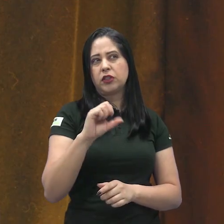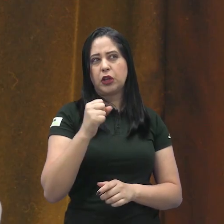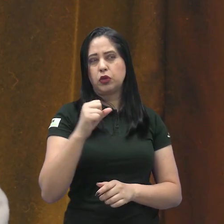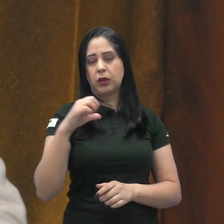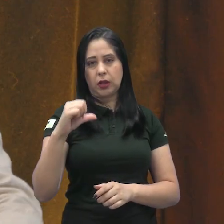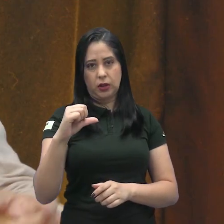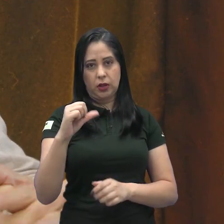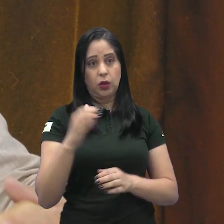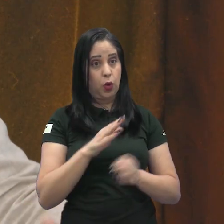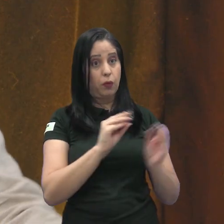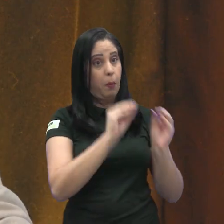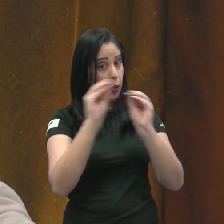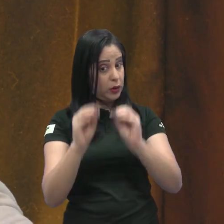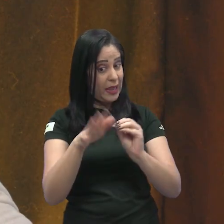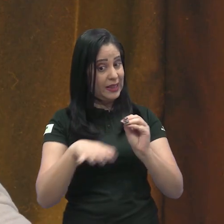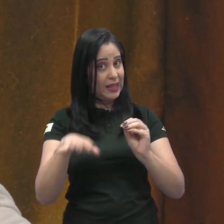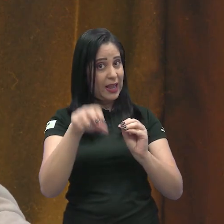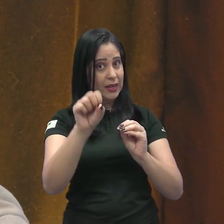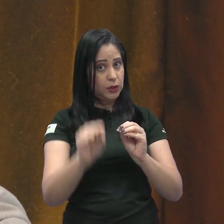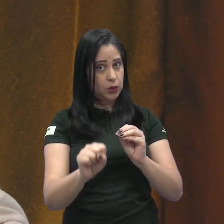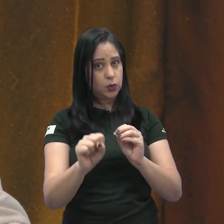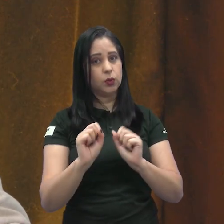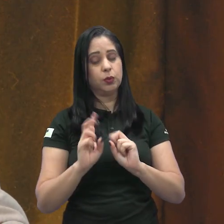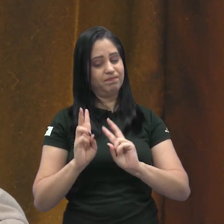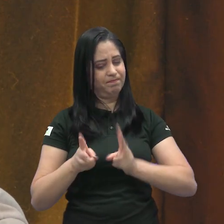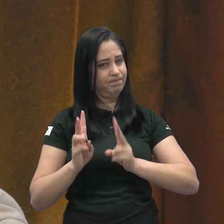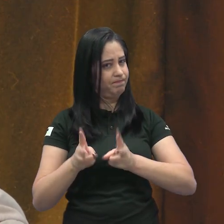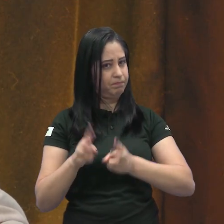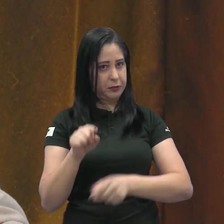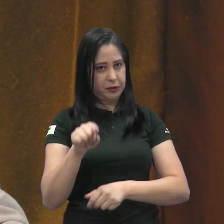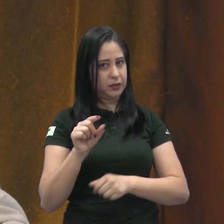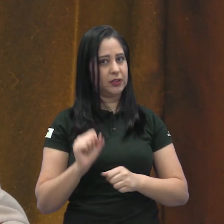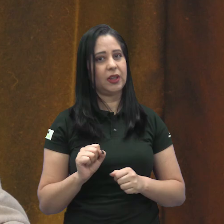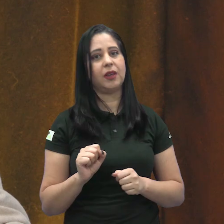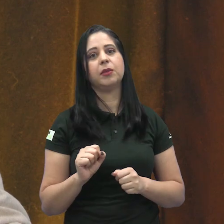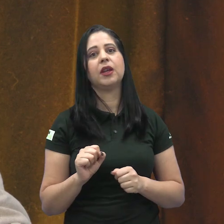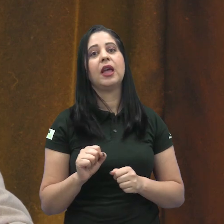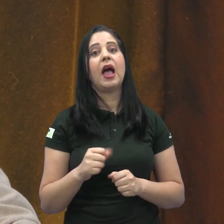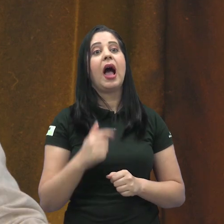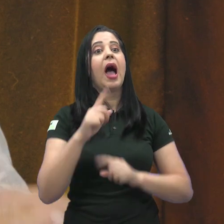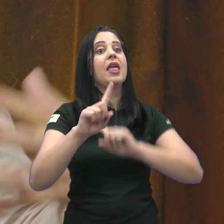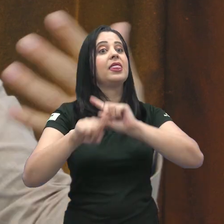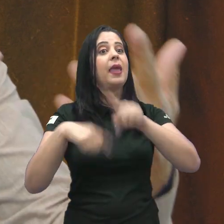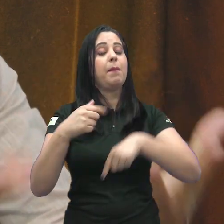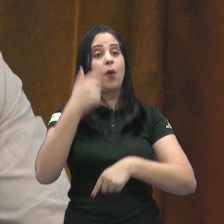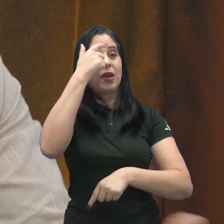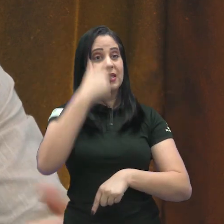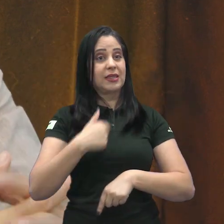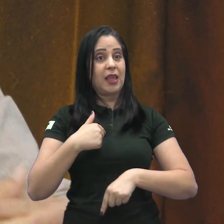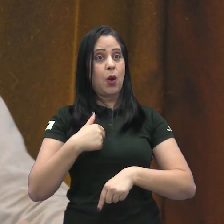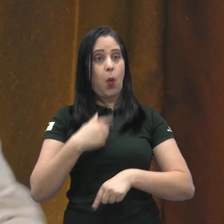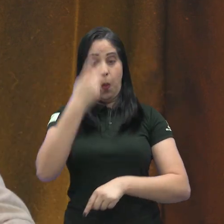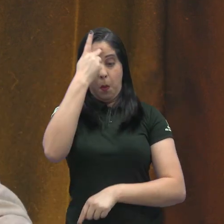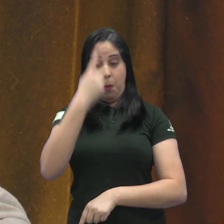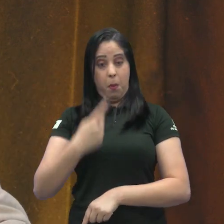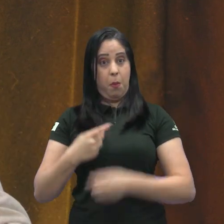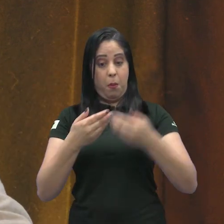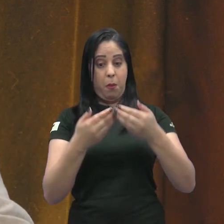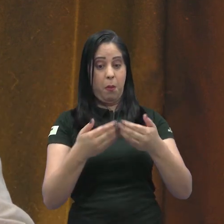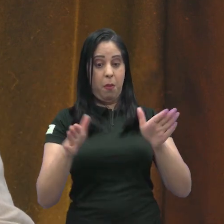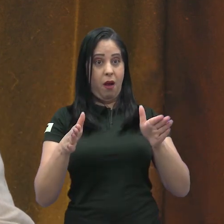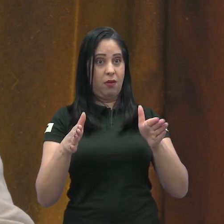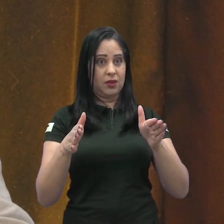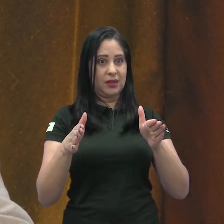89, por aí, região sul. E ali eu fiquei, né? Ali eu acabei montando o meu próprio negócio. Sim. Que foi